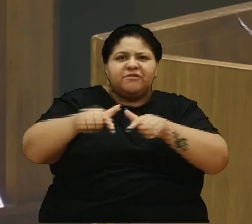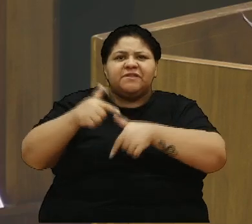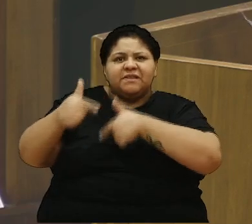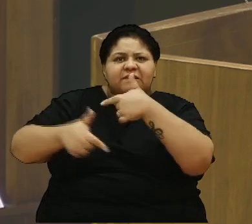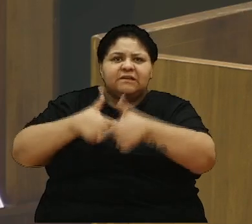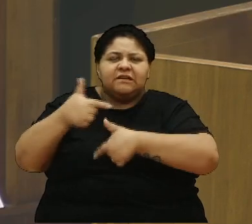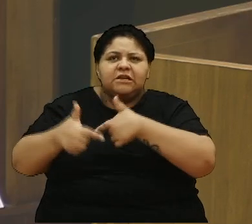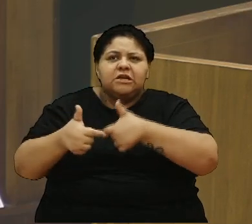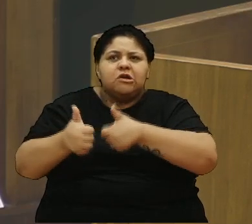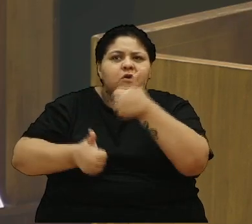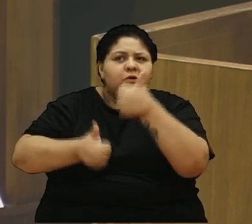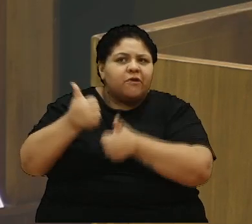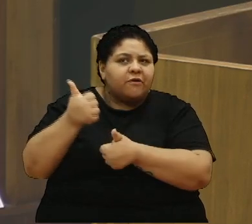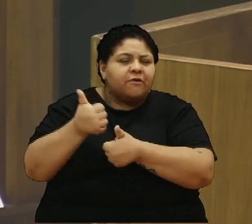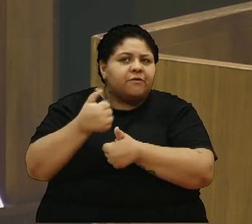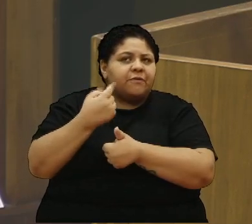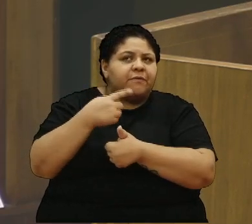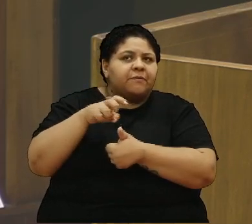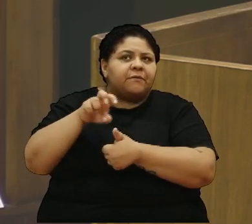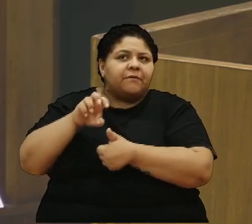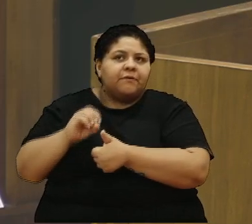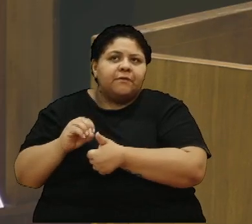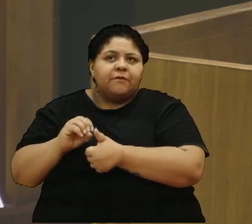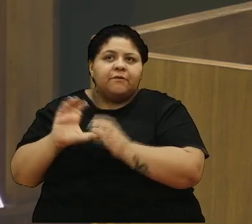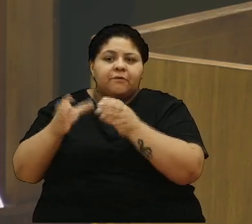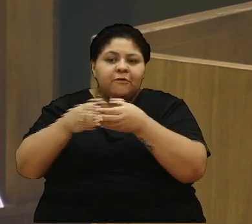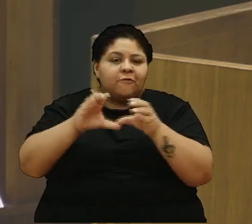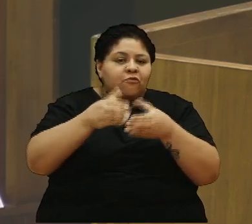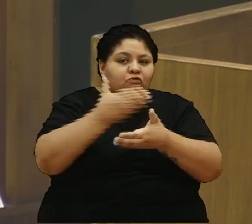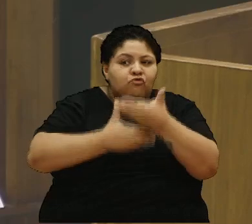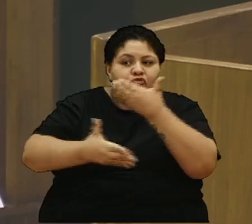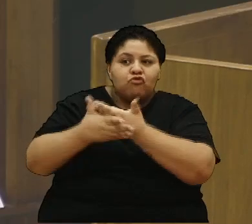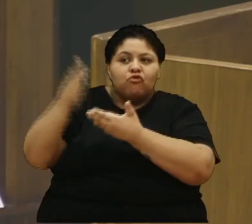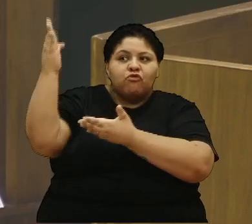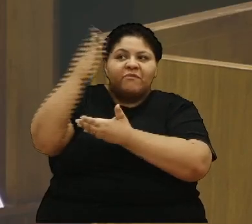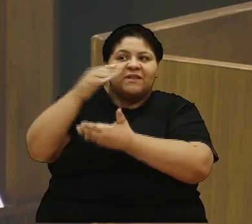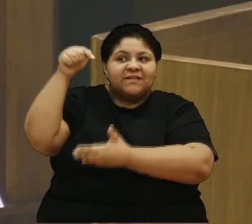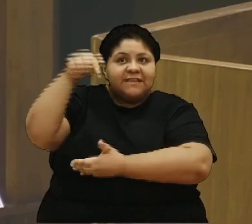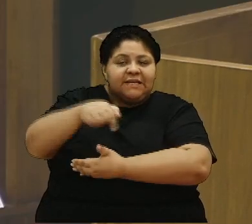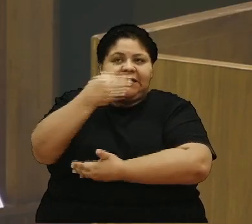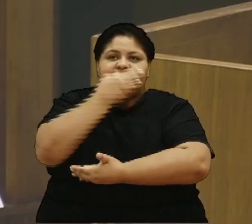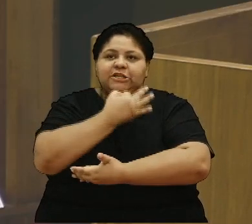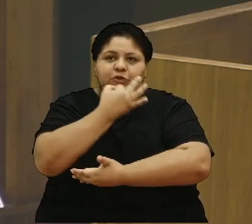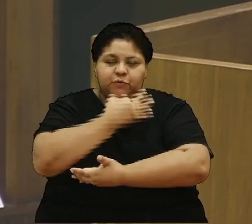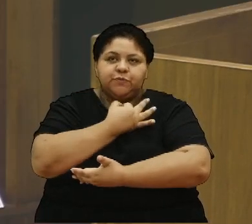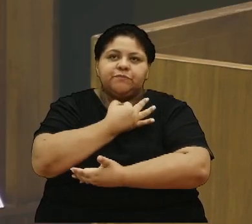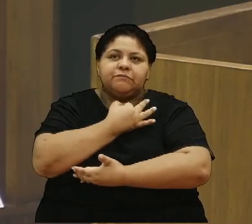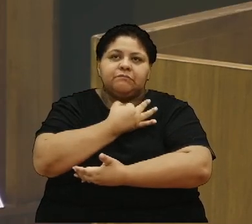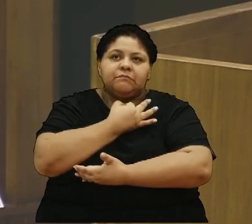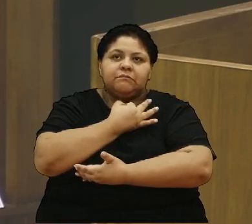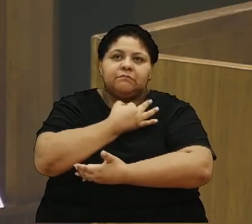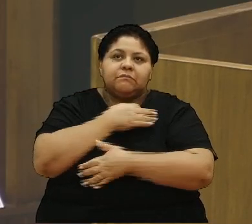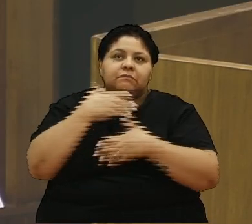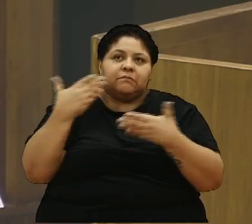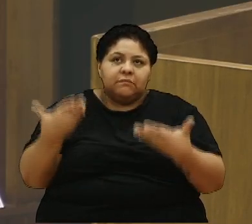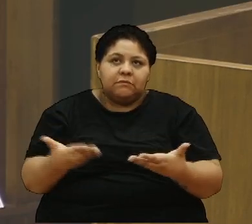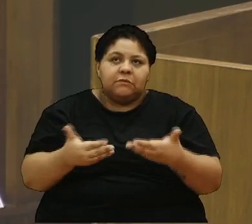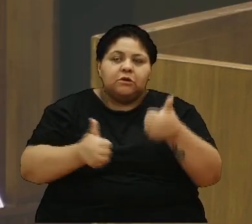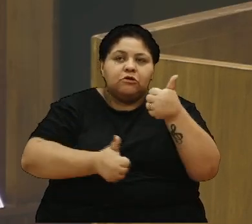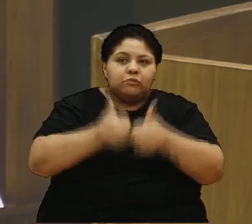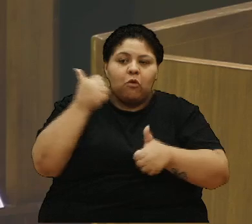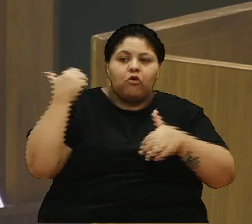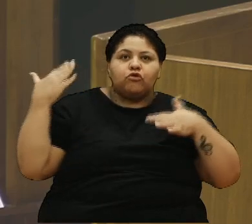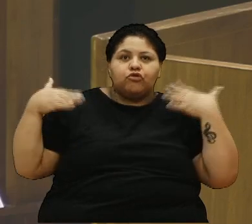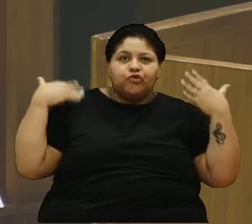esse esporte. São 150 equipes de todo o Brasil que vão estar visitando Caxias do Sul. Então aqui envolve o esporte, o